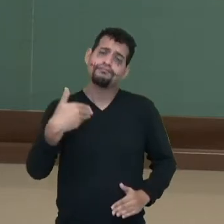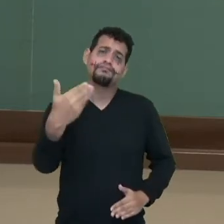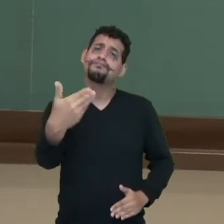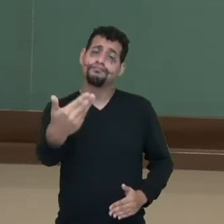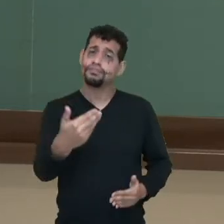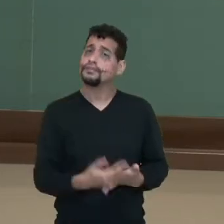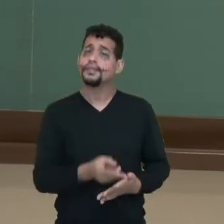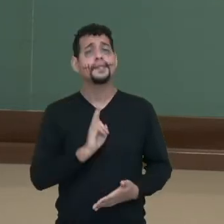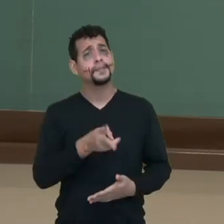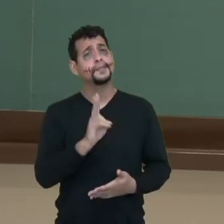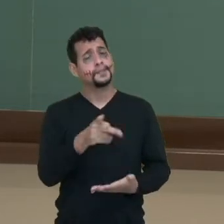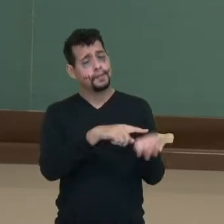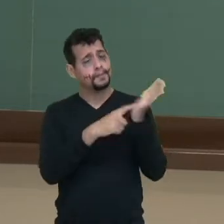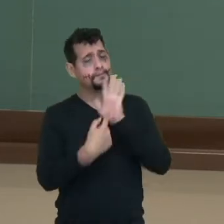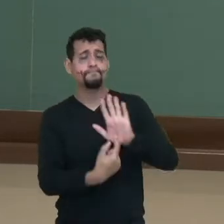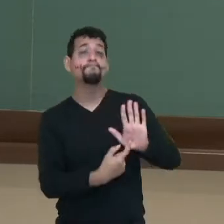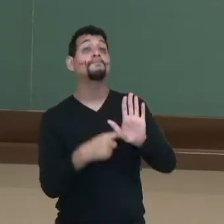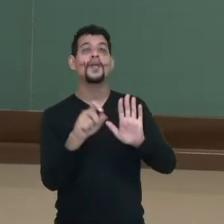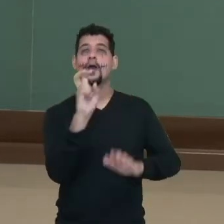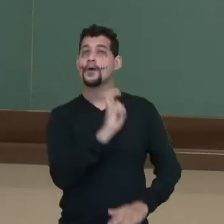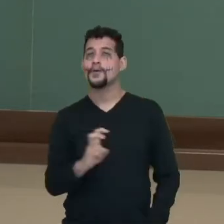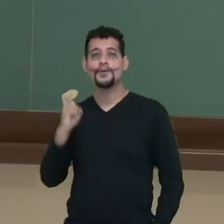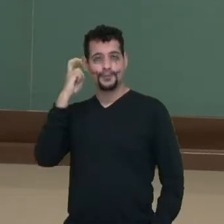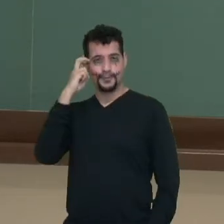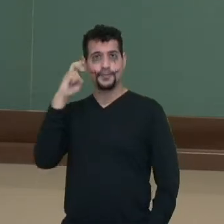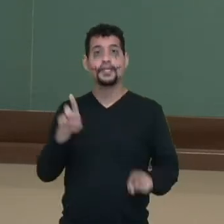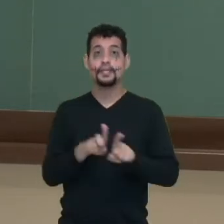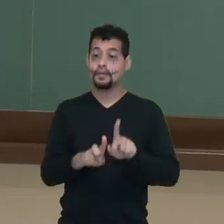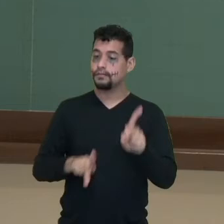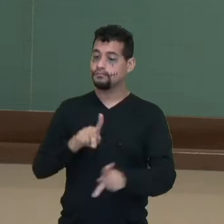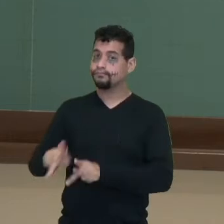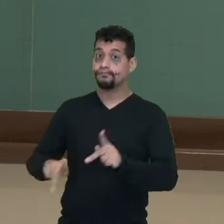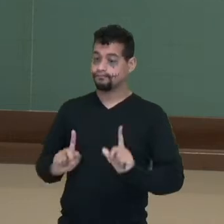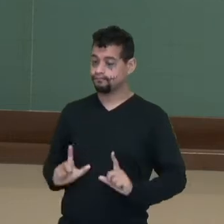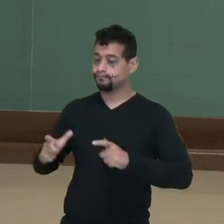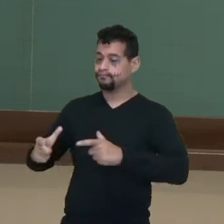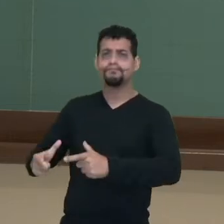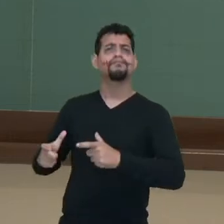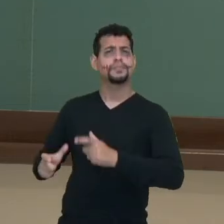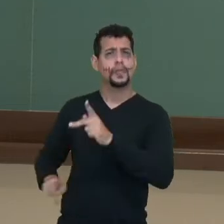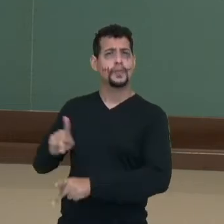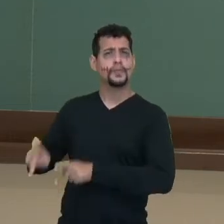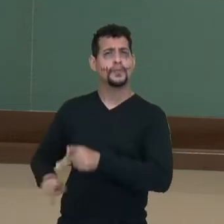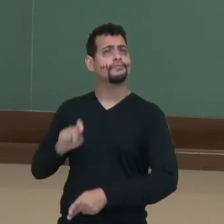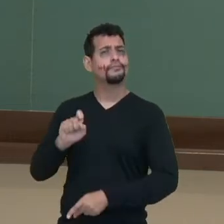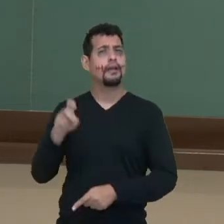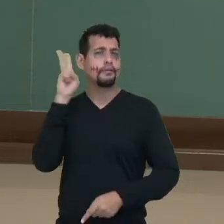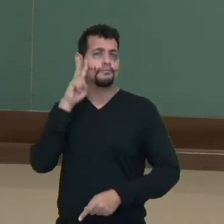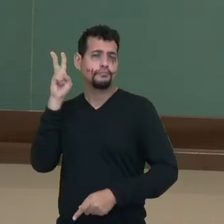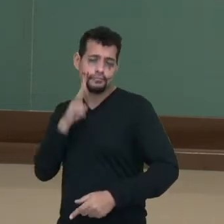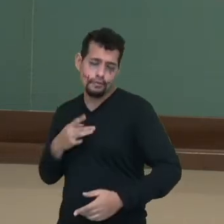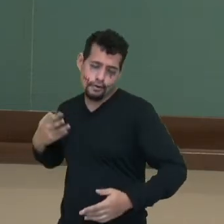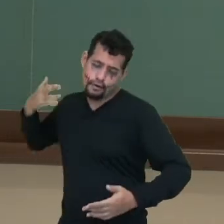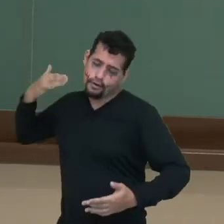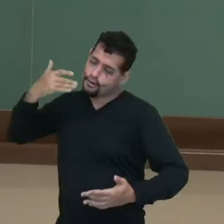festas que retratam a cultura daquela região, a cultura daquele povo, a sua história.